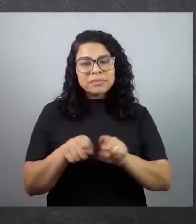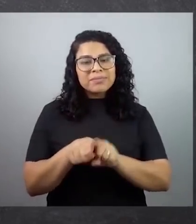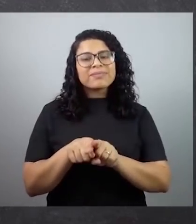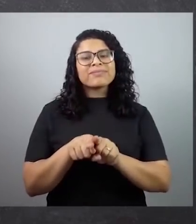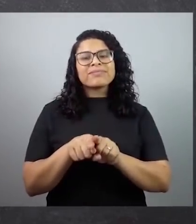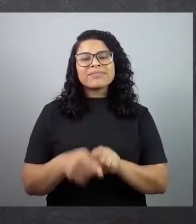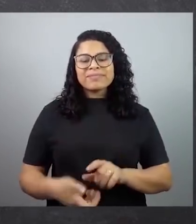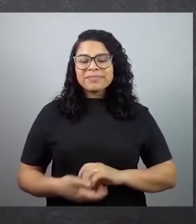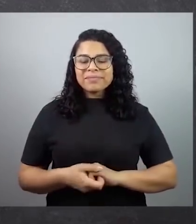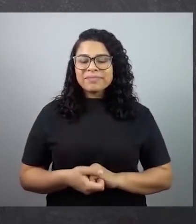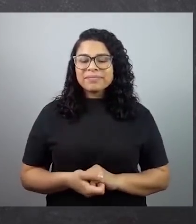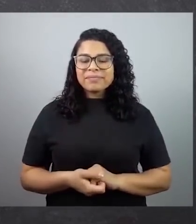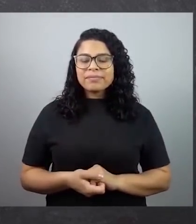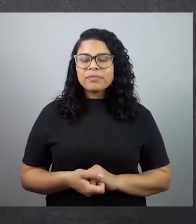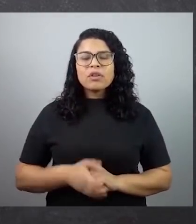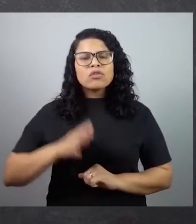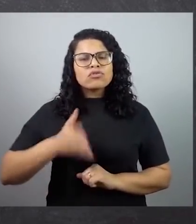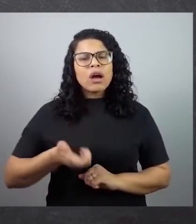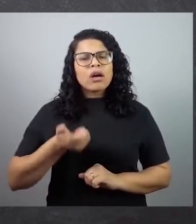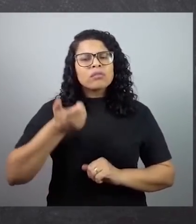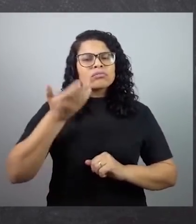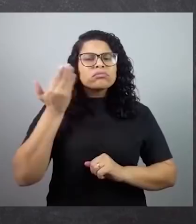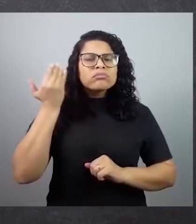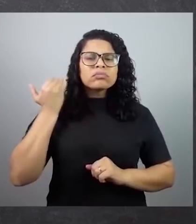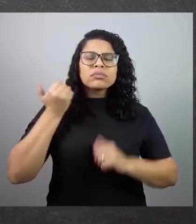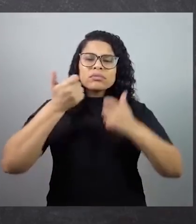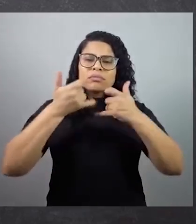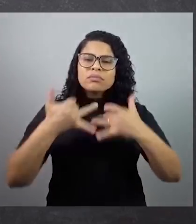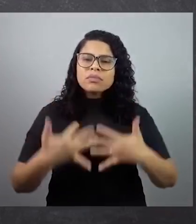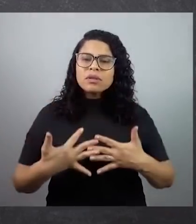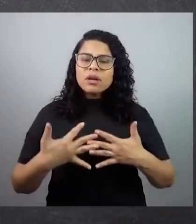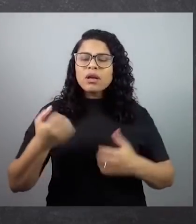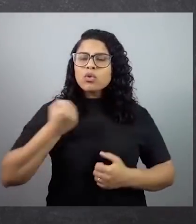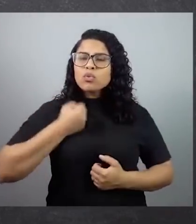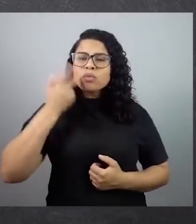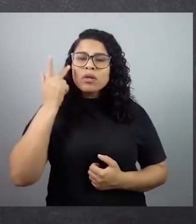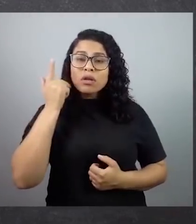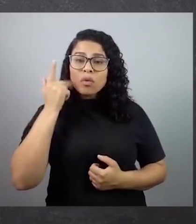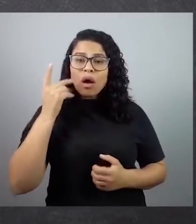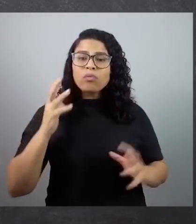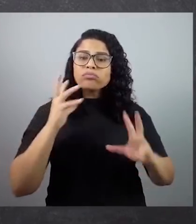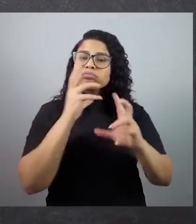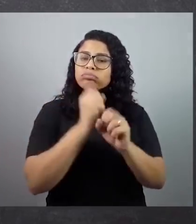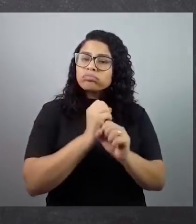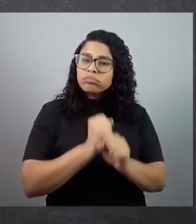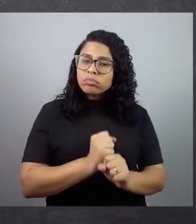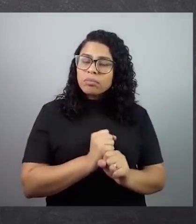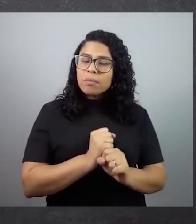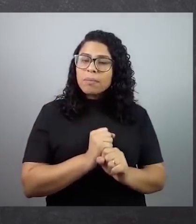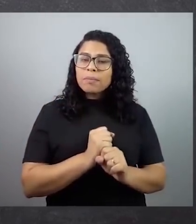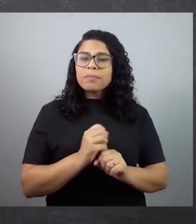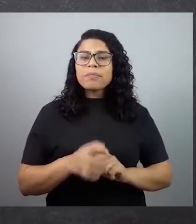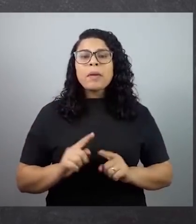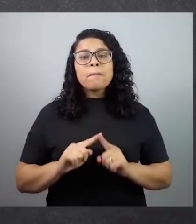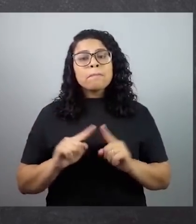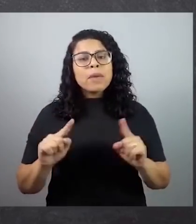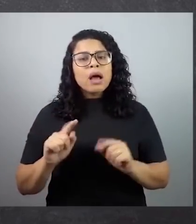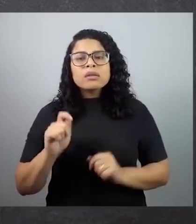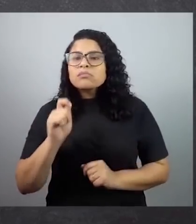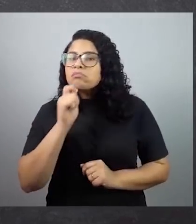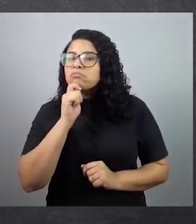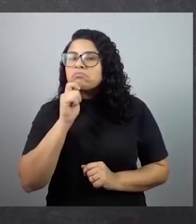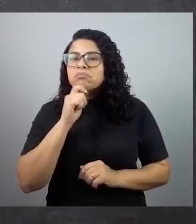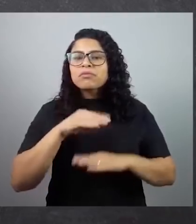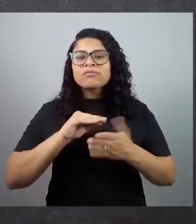E nós já falamos das operações com os números naturais, porém, nós ainda não tínhamos visto esta questão